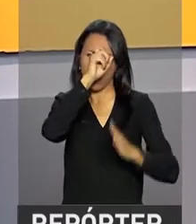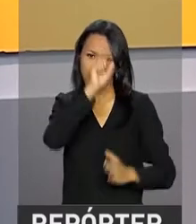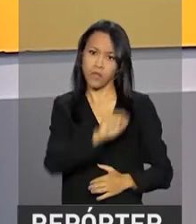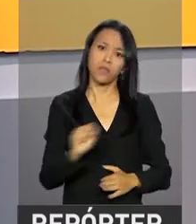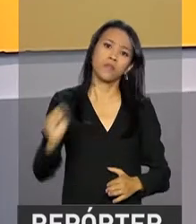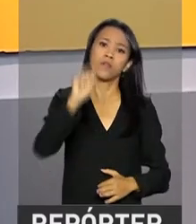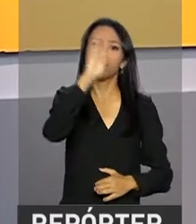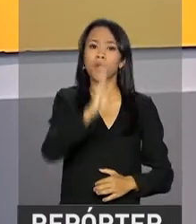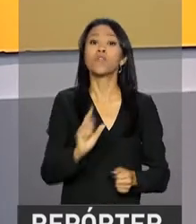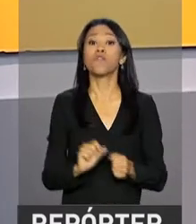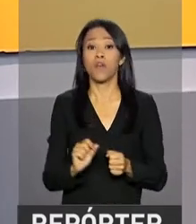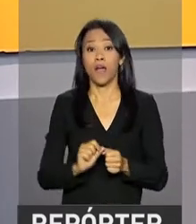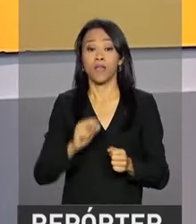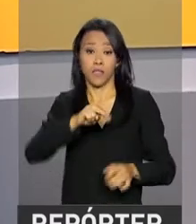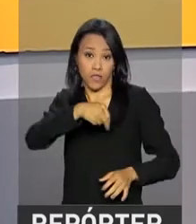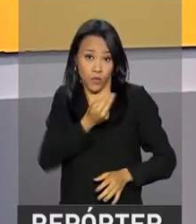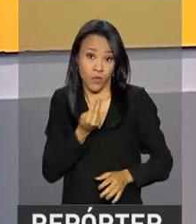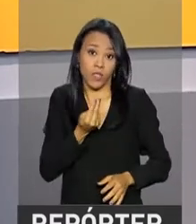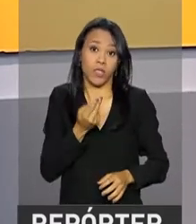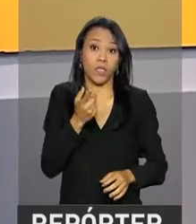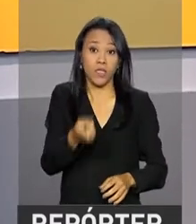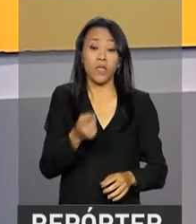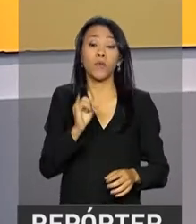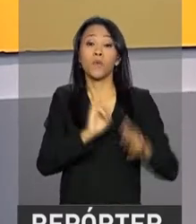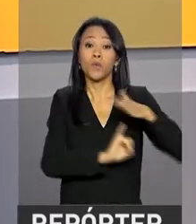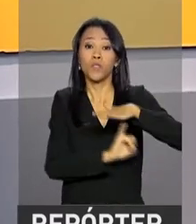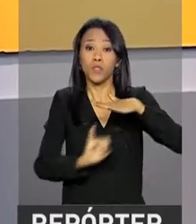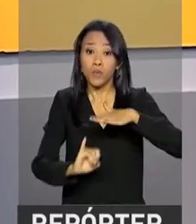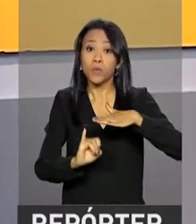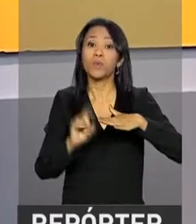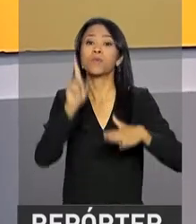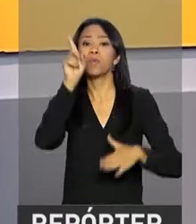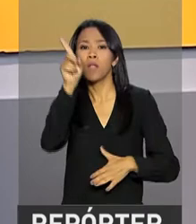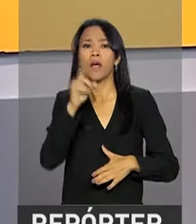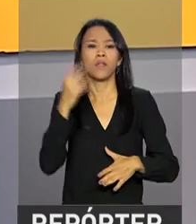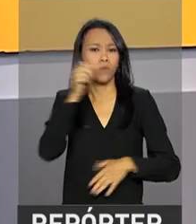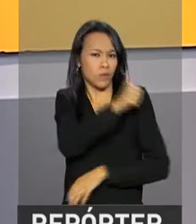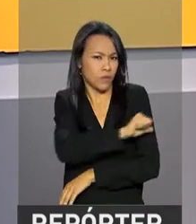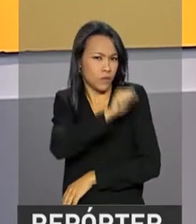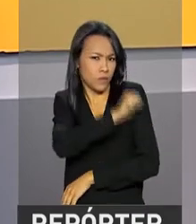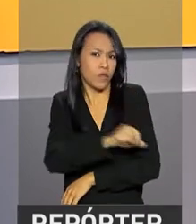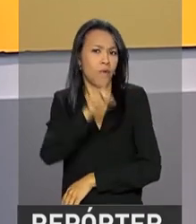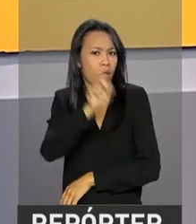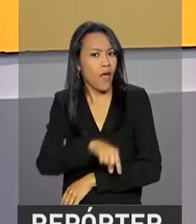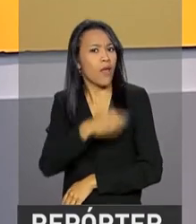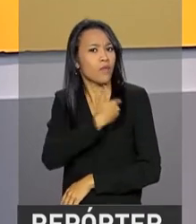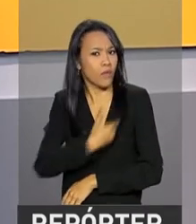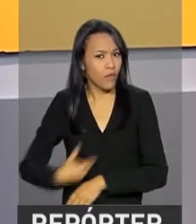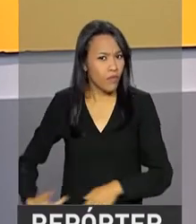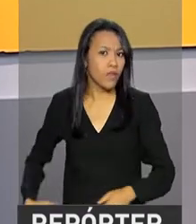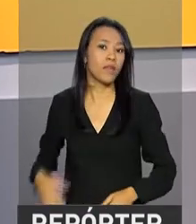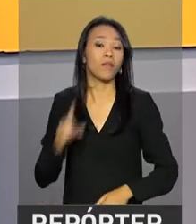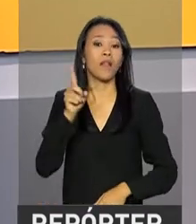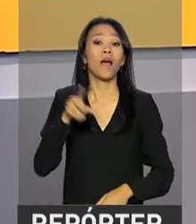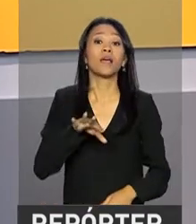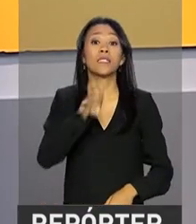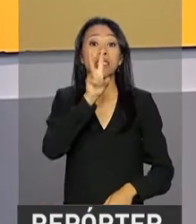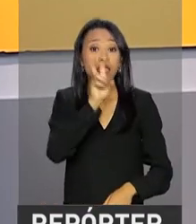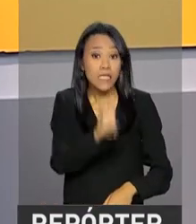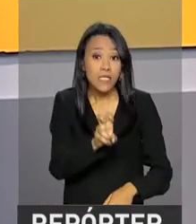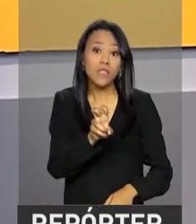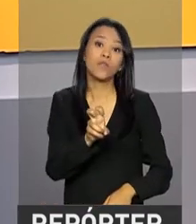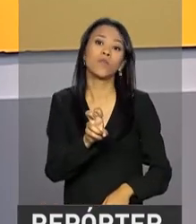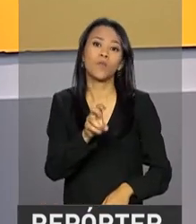essas cirurgias o instituto nacional de cardiologia no rio de janeiro é uma dessas discussões públicas são em média cinco procedimentos